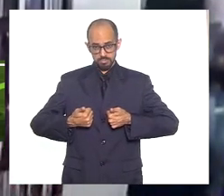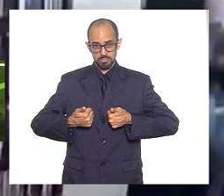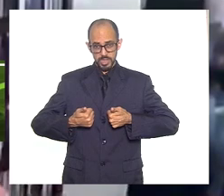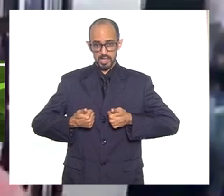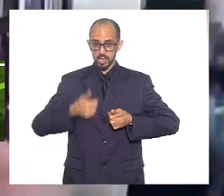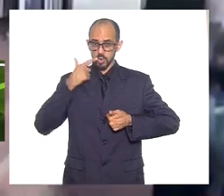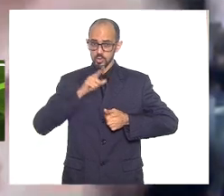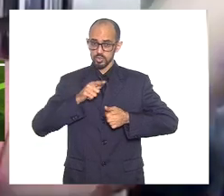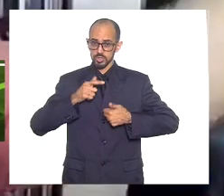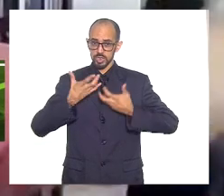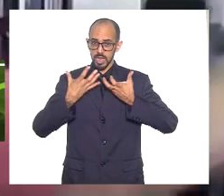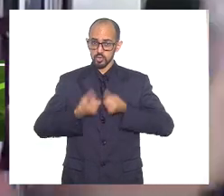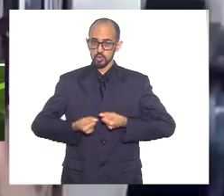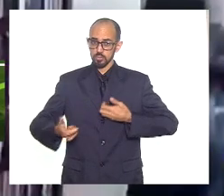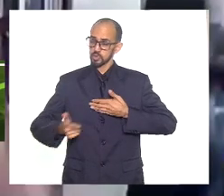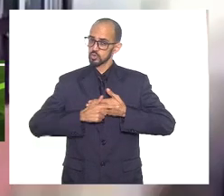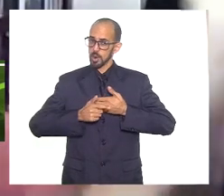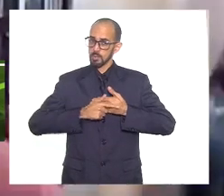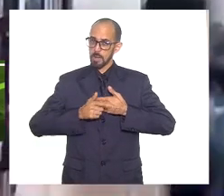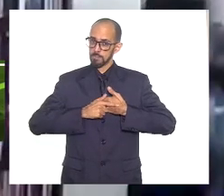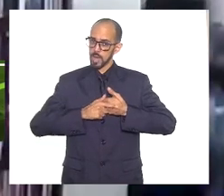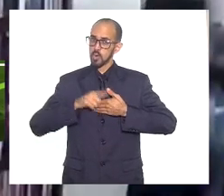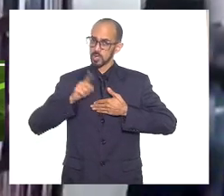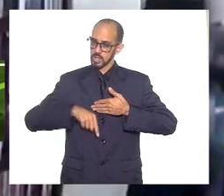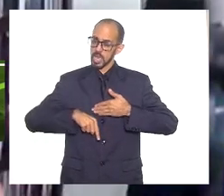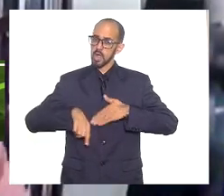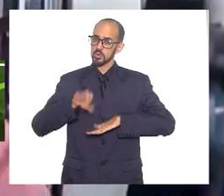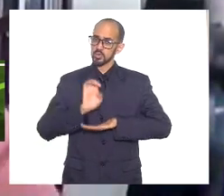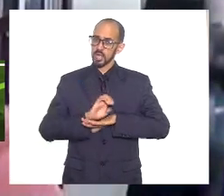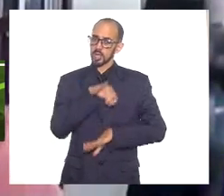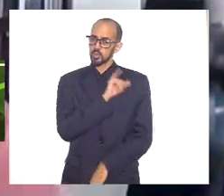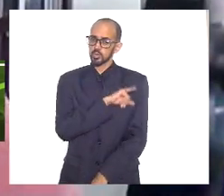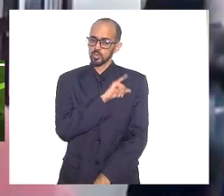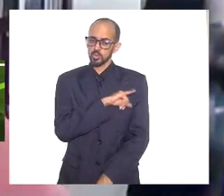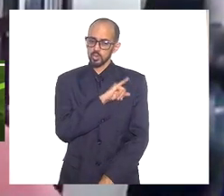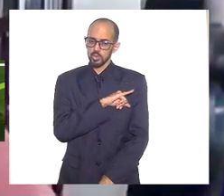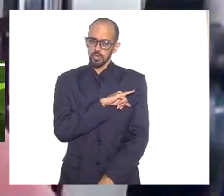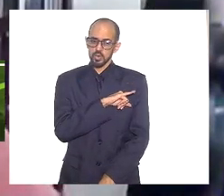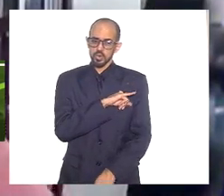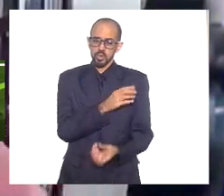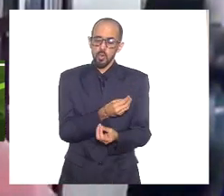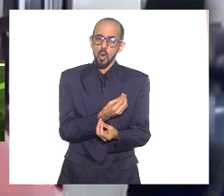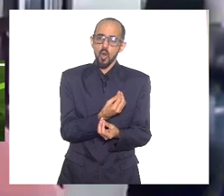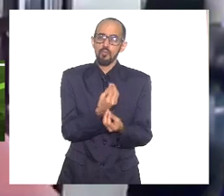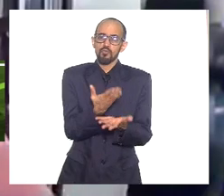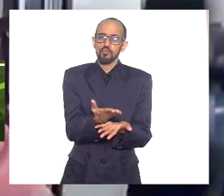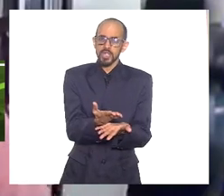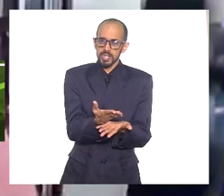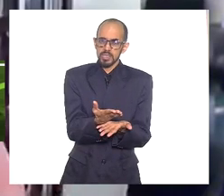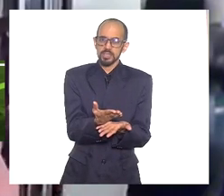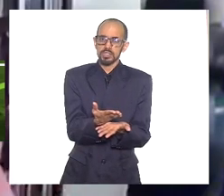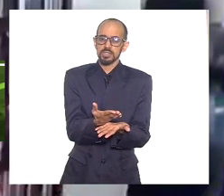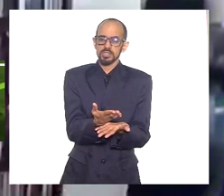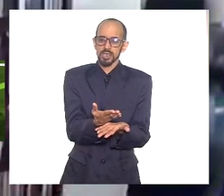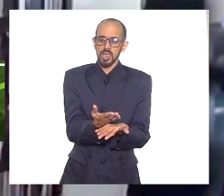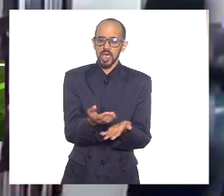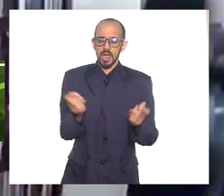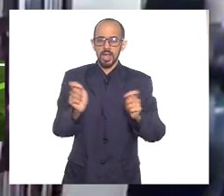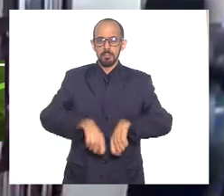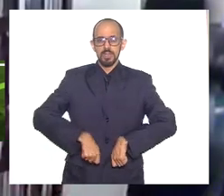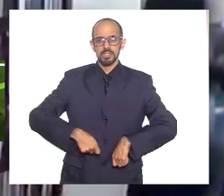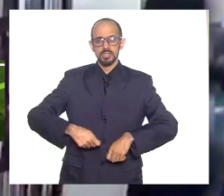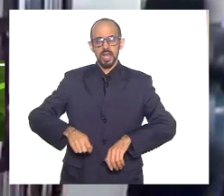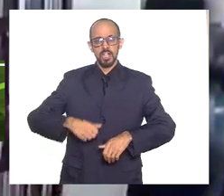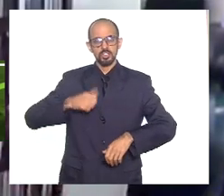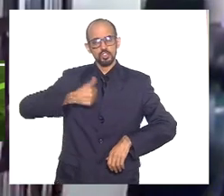função, que é exatamente de ter o estado do Rio de Janeiro com oferecimento de oportunidades de condição de vida melhor